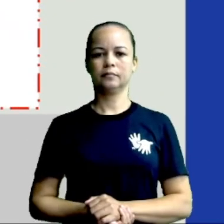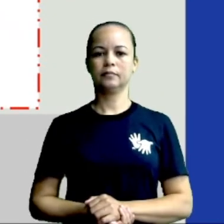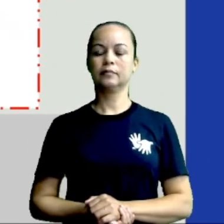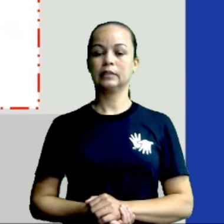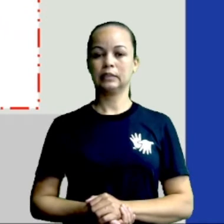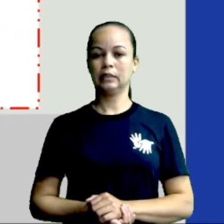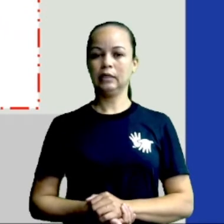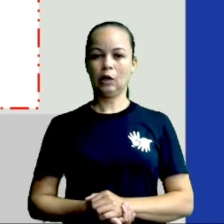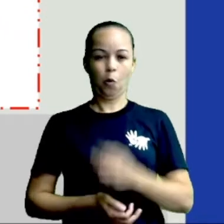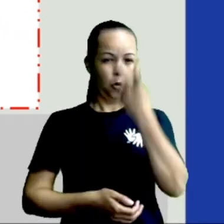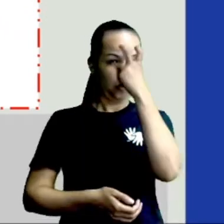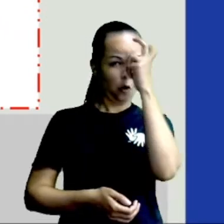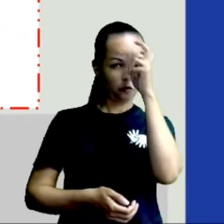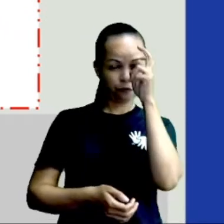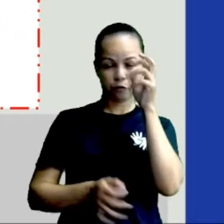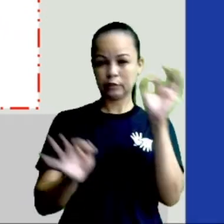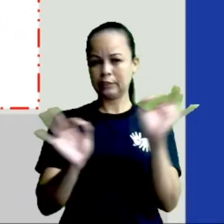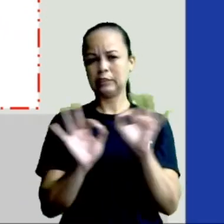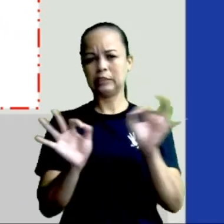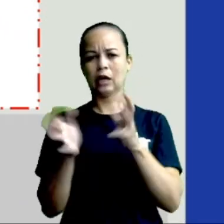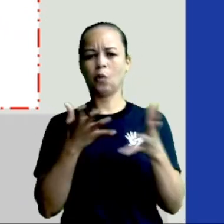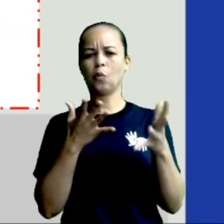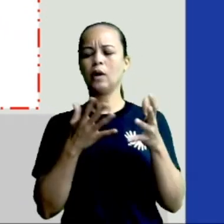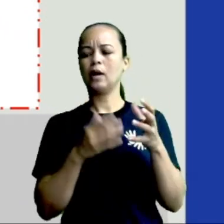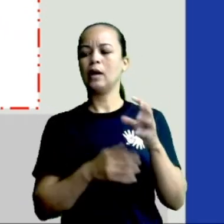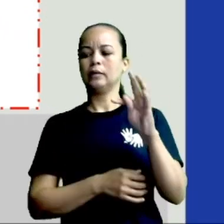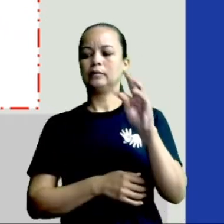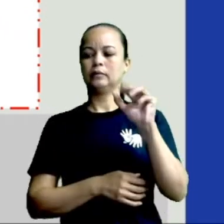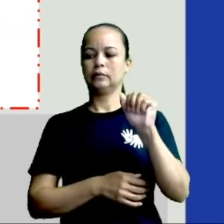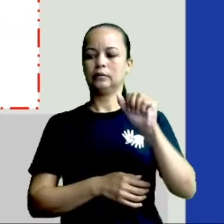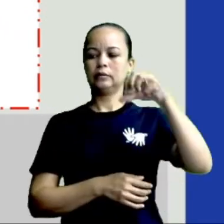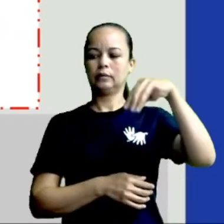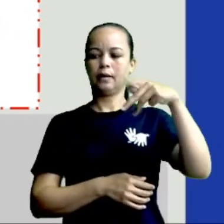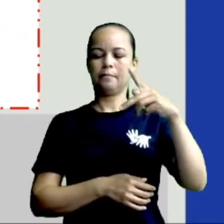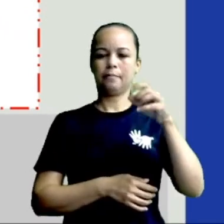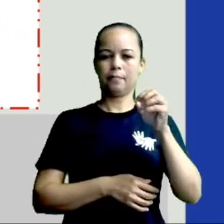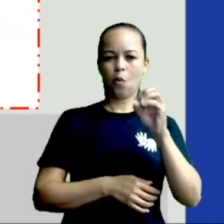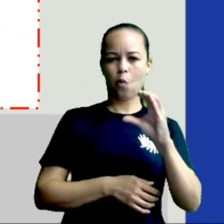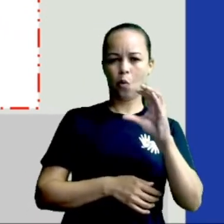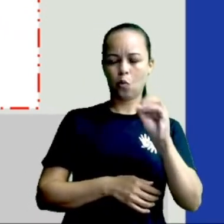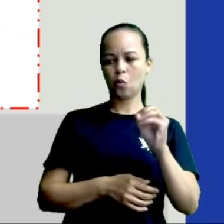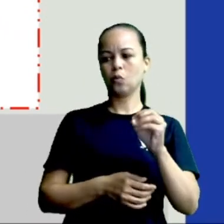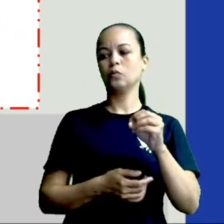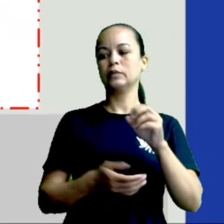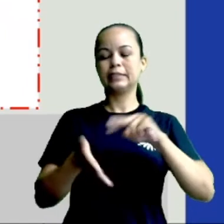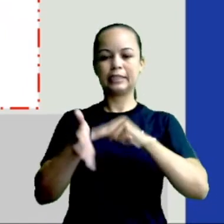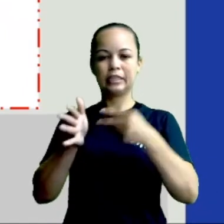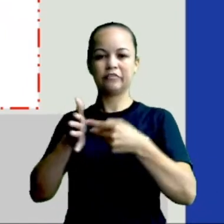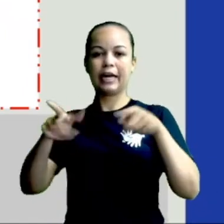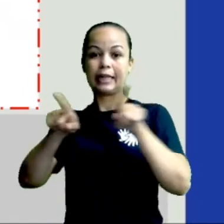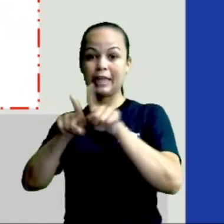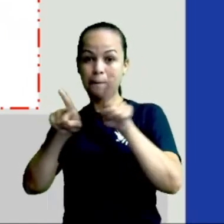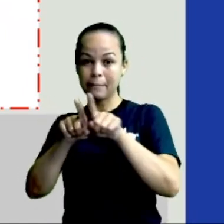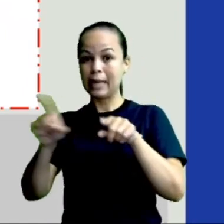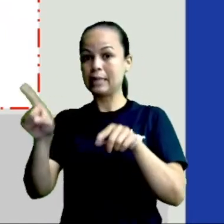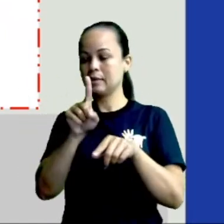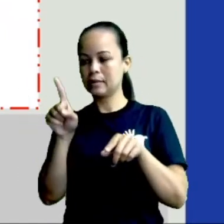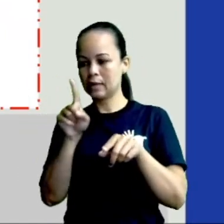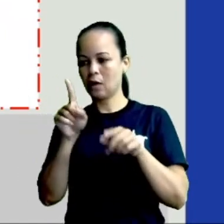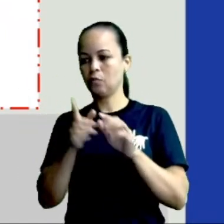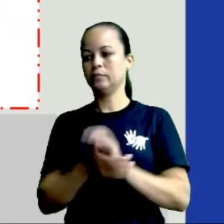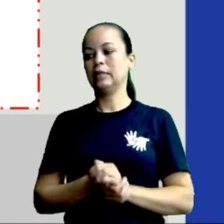Então, não confunda, pessoal. Tampouco é um advérbio, certo? Significa também não, diferente de